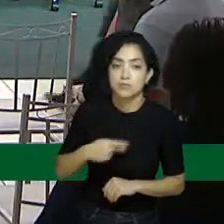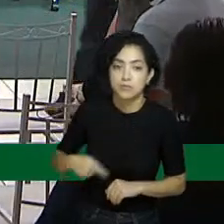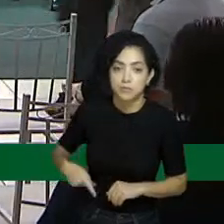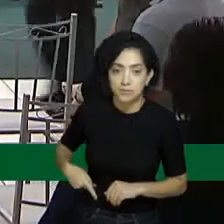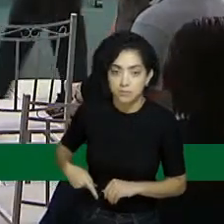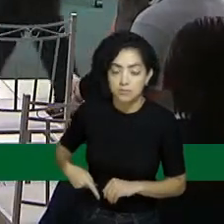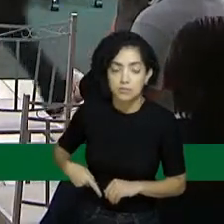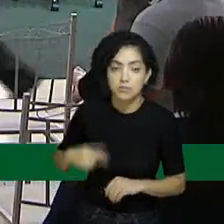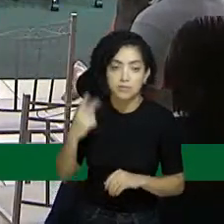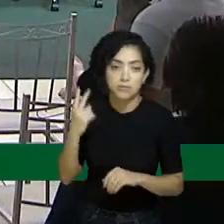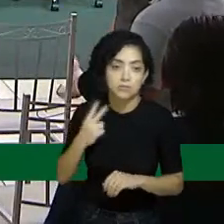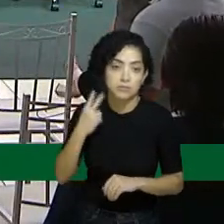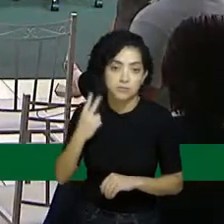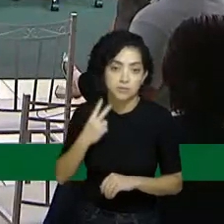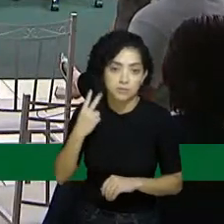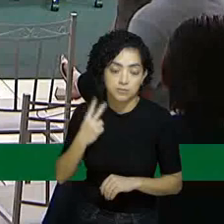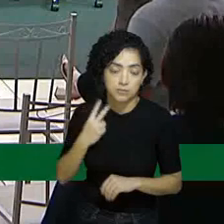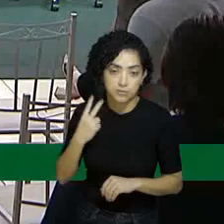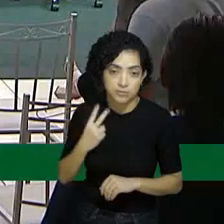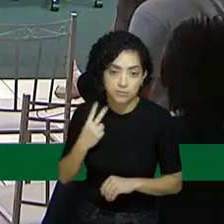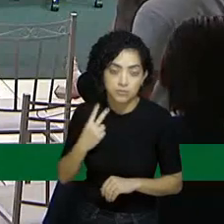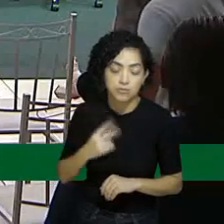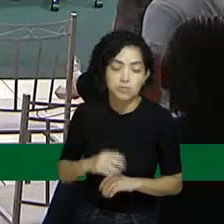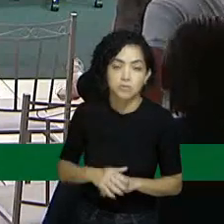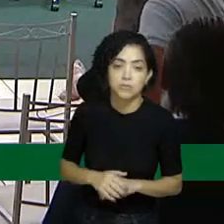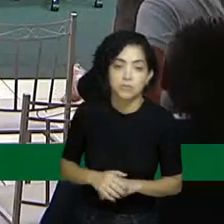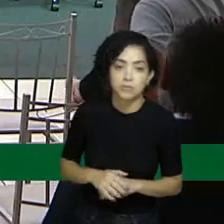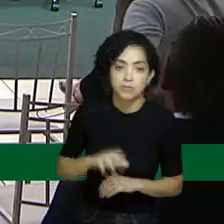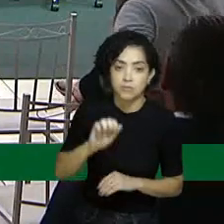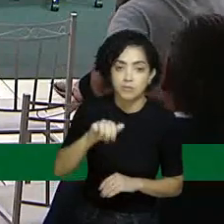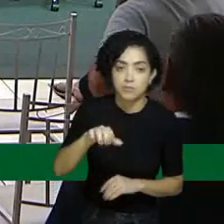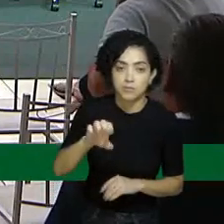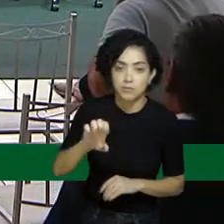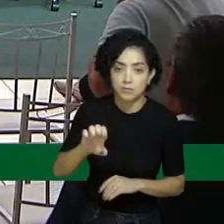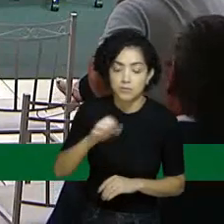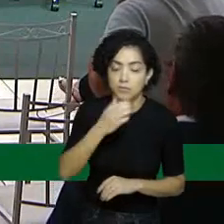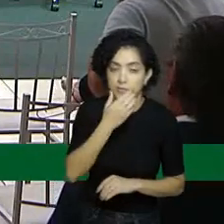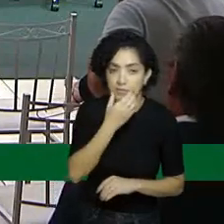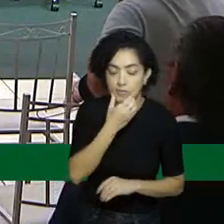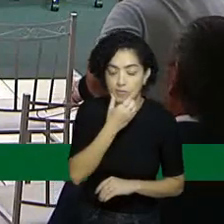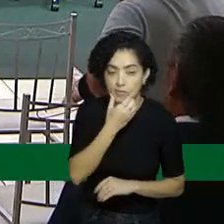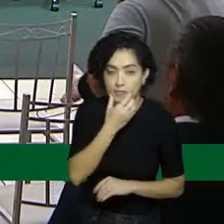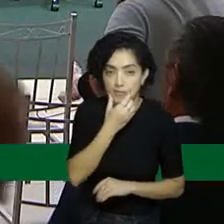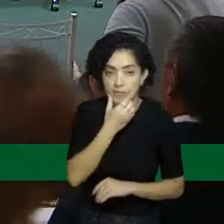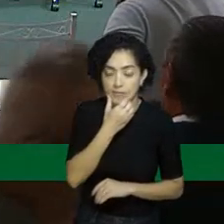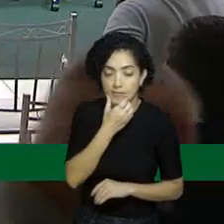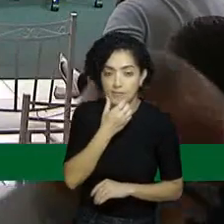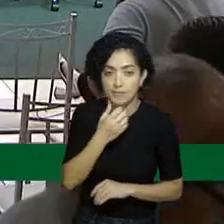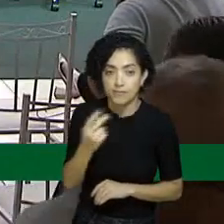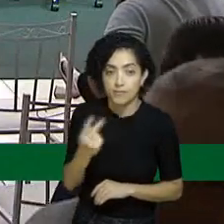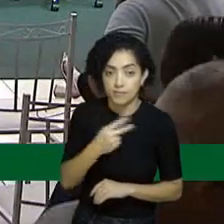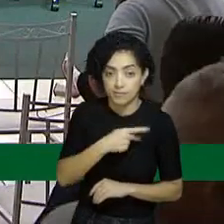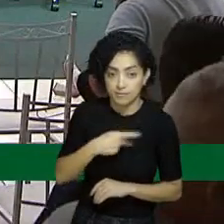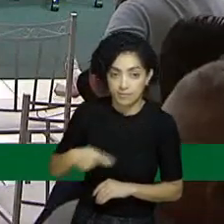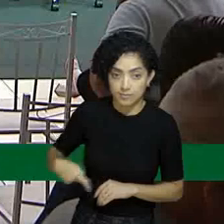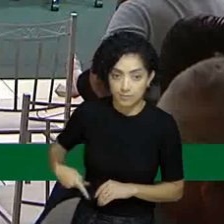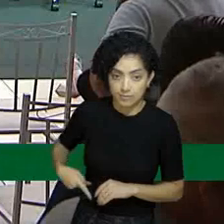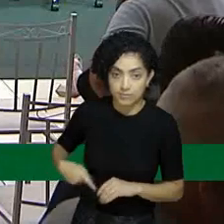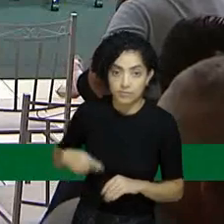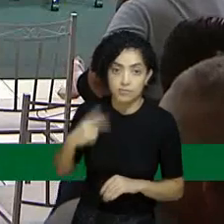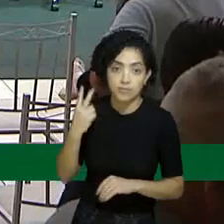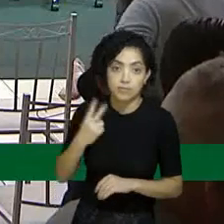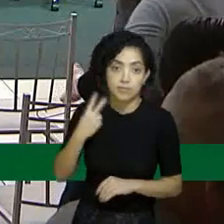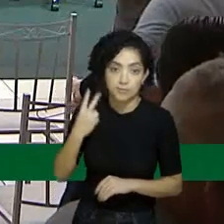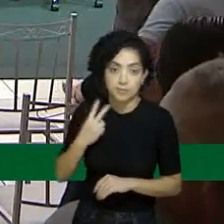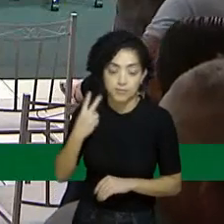Vereadores do município de Cordilheira Alta, vereadora Anne Briancini, vice-presidente da Câmara de Vereadores do município de